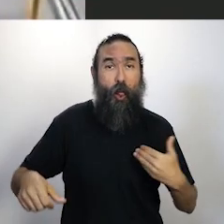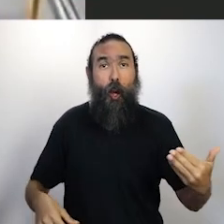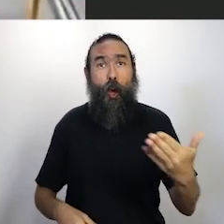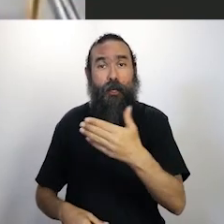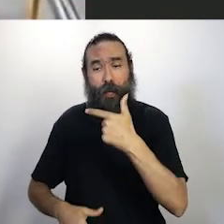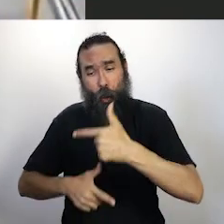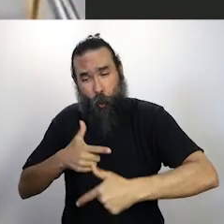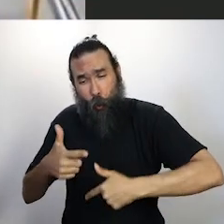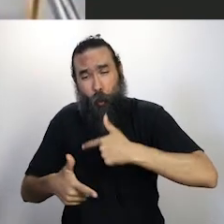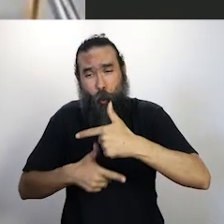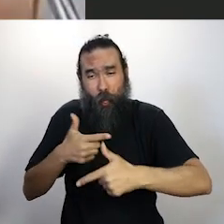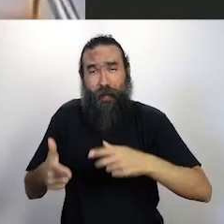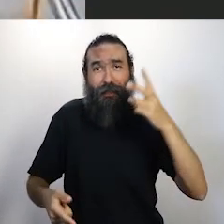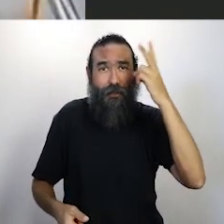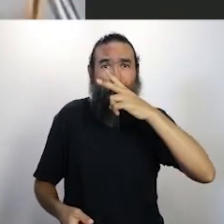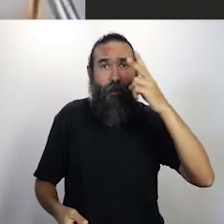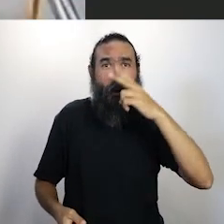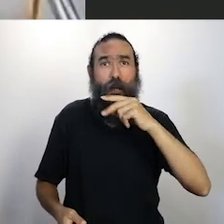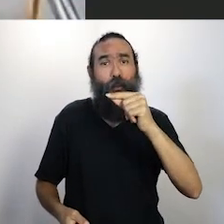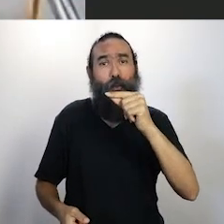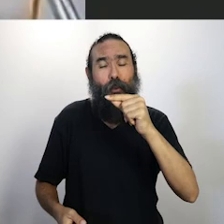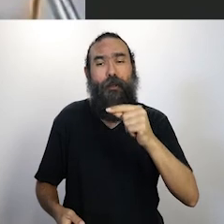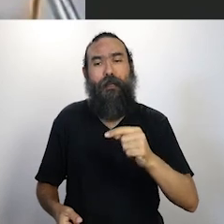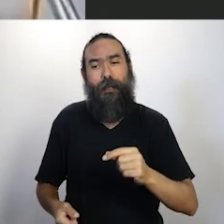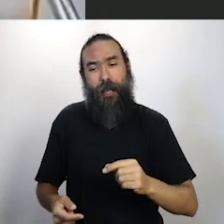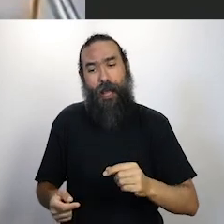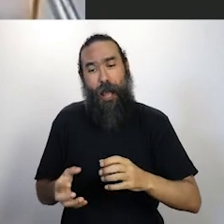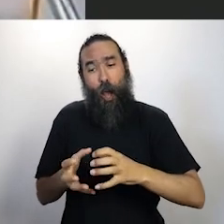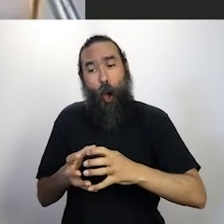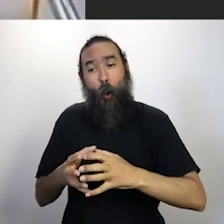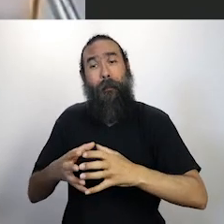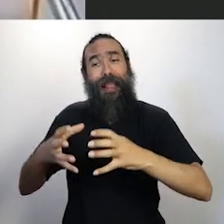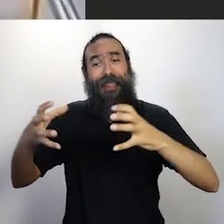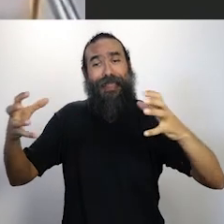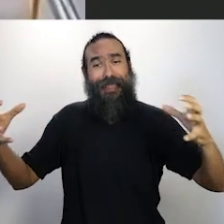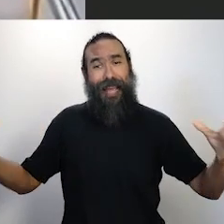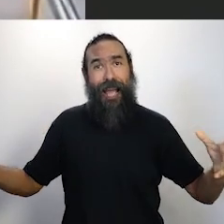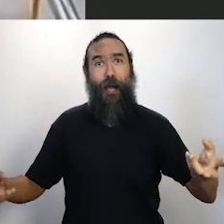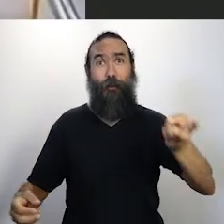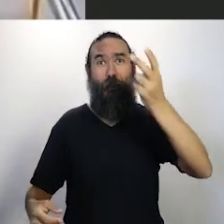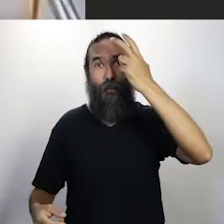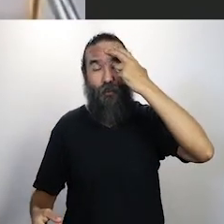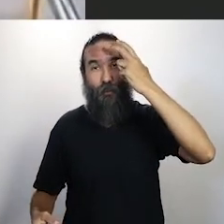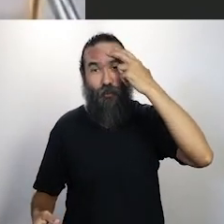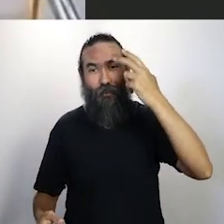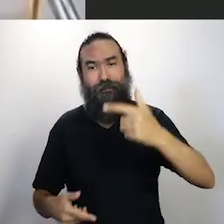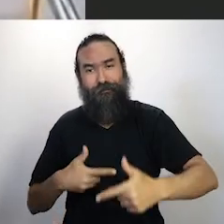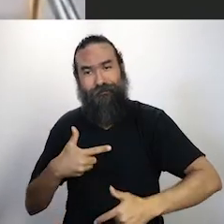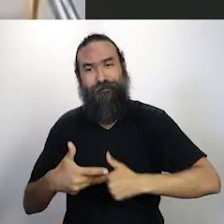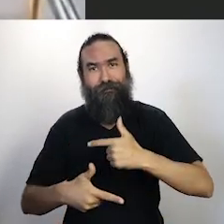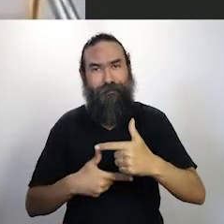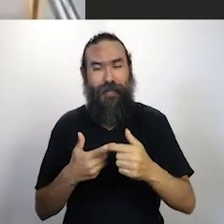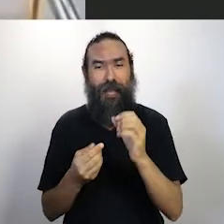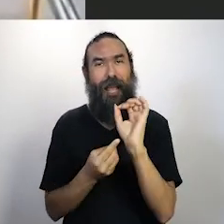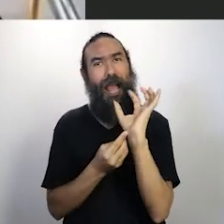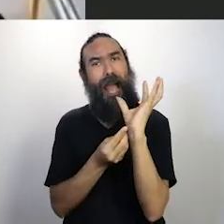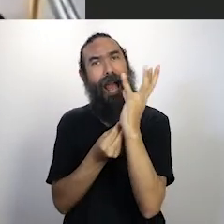força e o que a gente acredita e o que a gente celebra pela Vila através da arte e da cultura